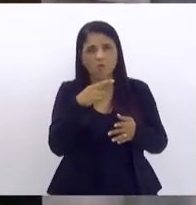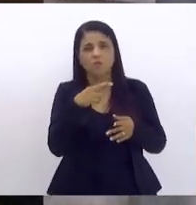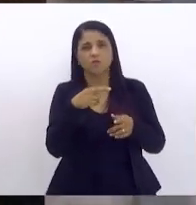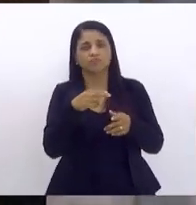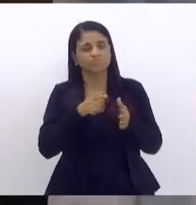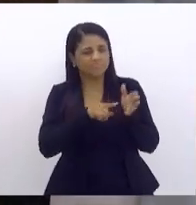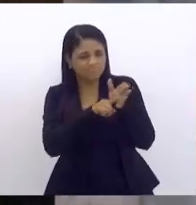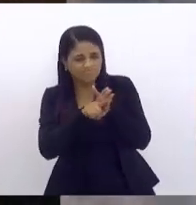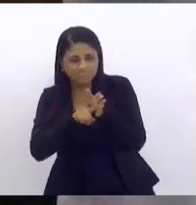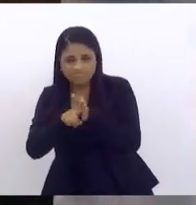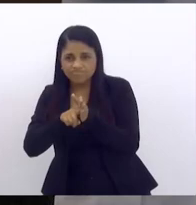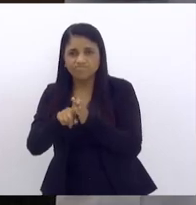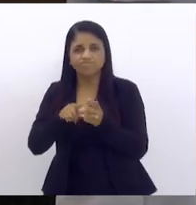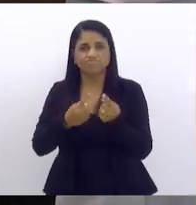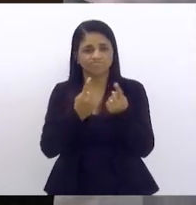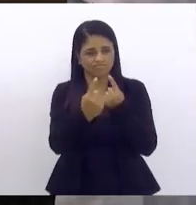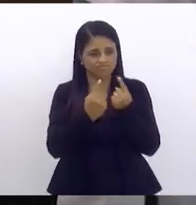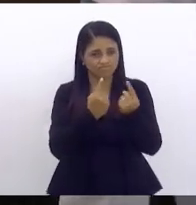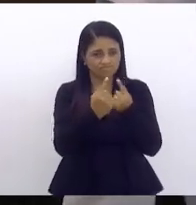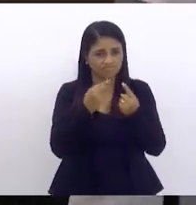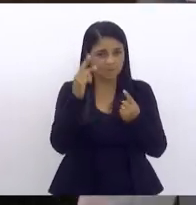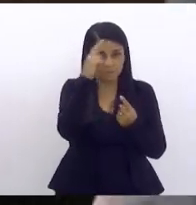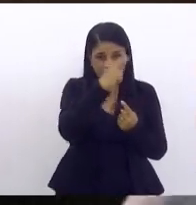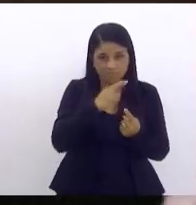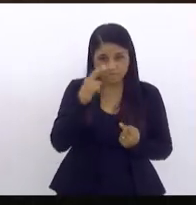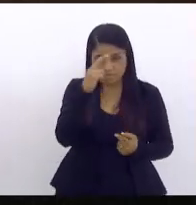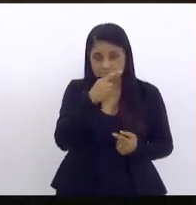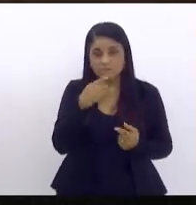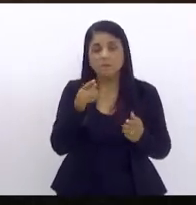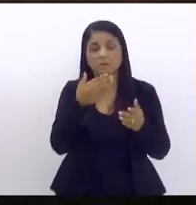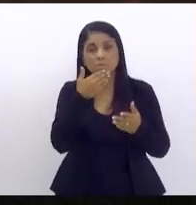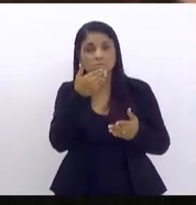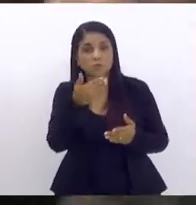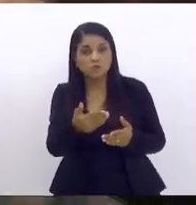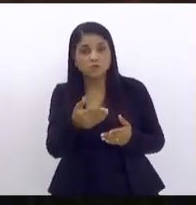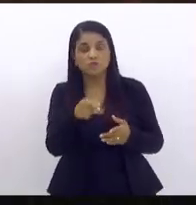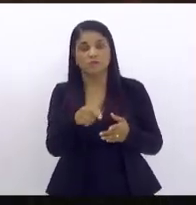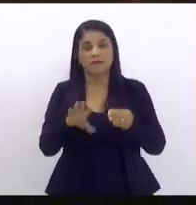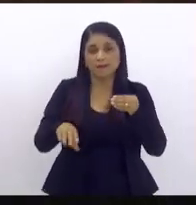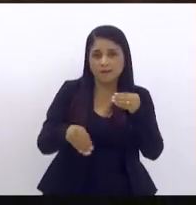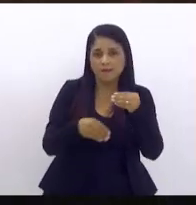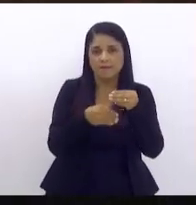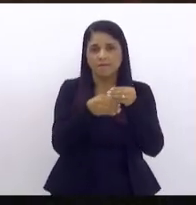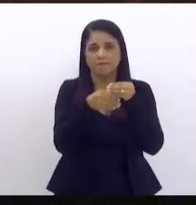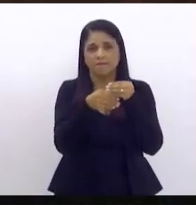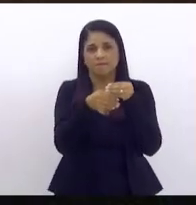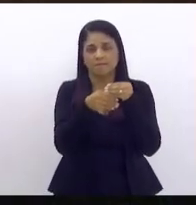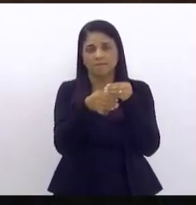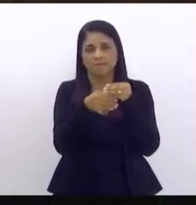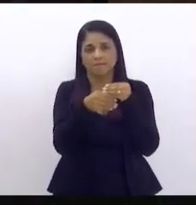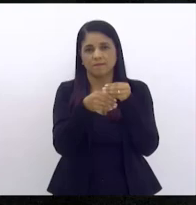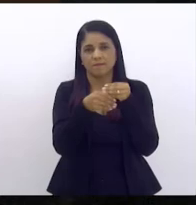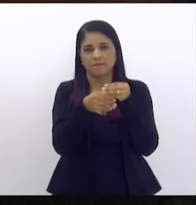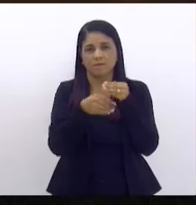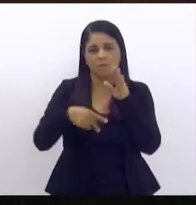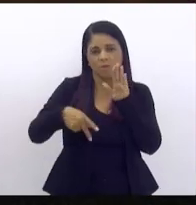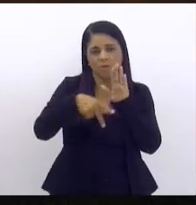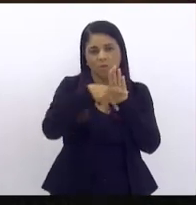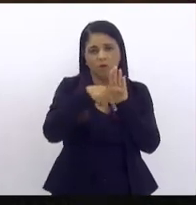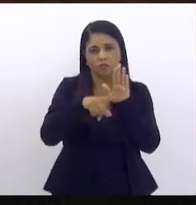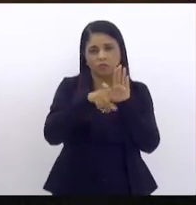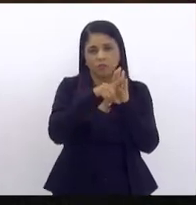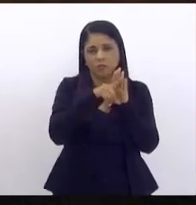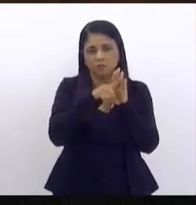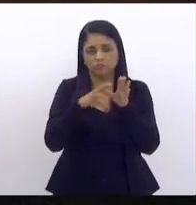monitoramento das estradas. Portanto, cabia a ele, sim, pedir a anexação do nosso projeto ao projeto